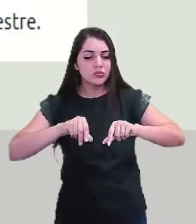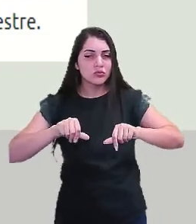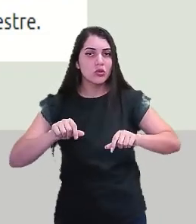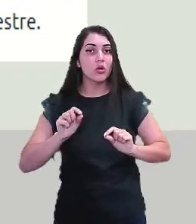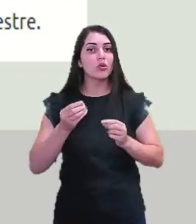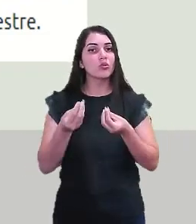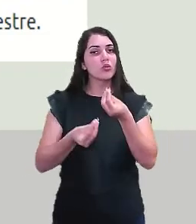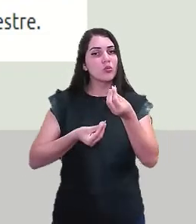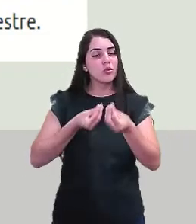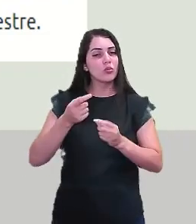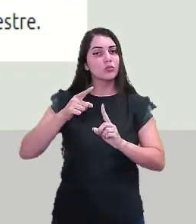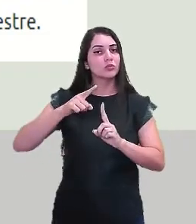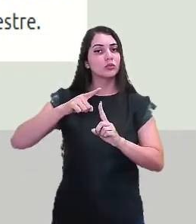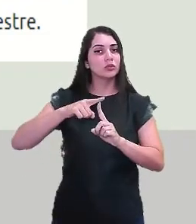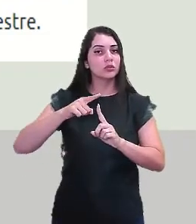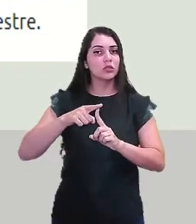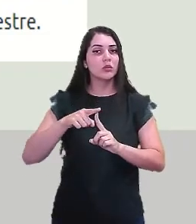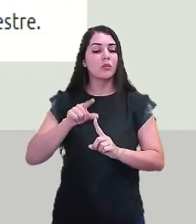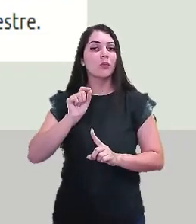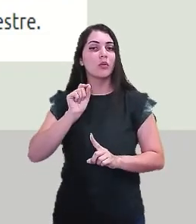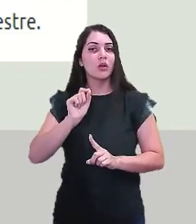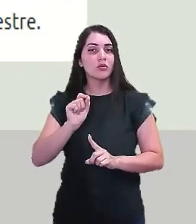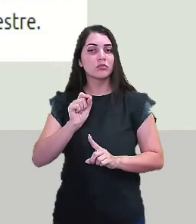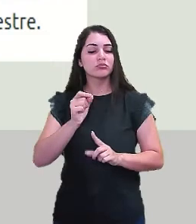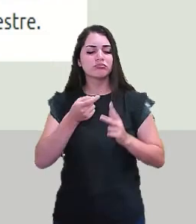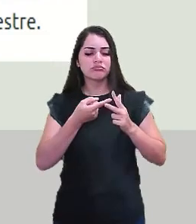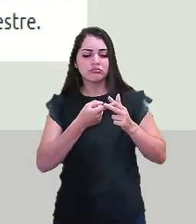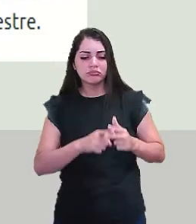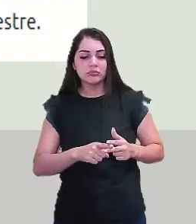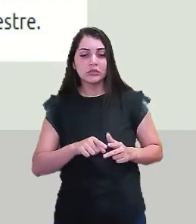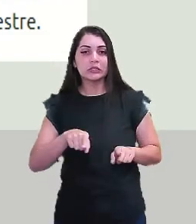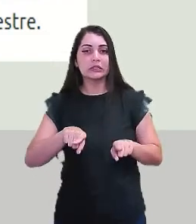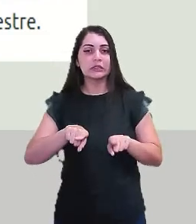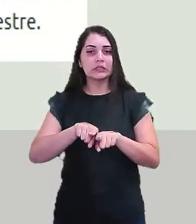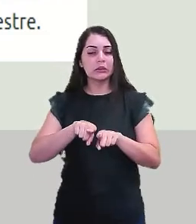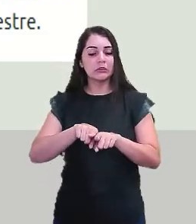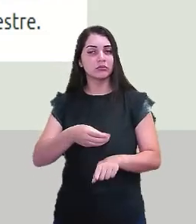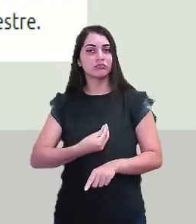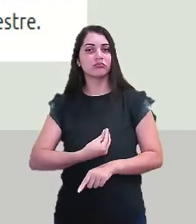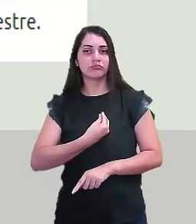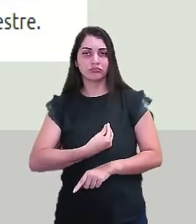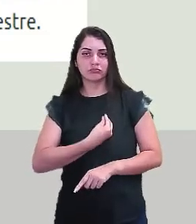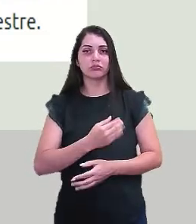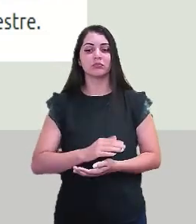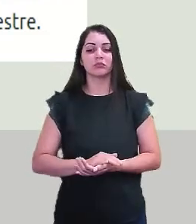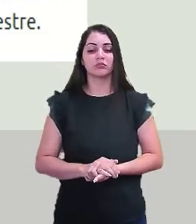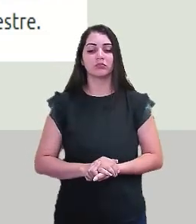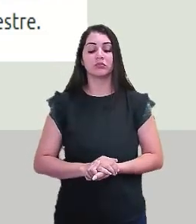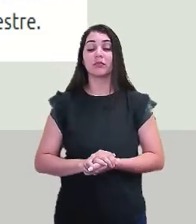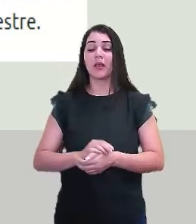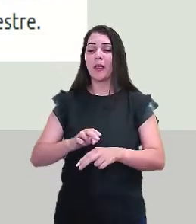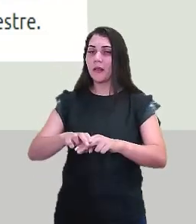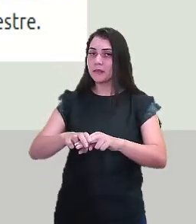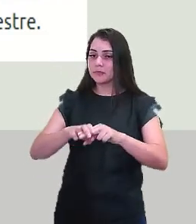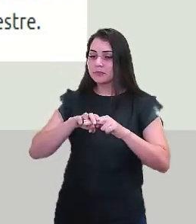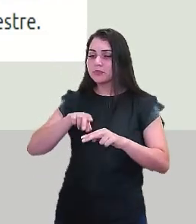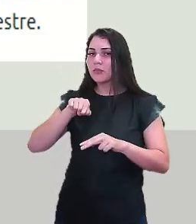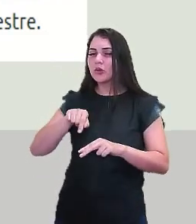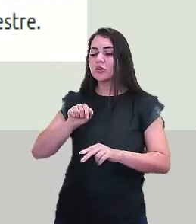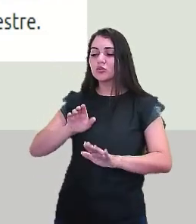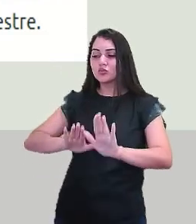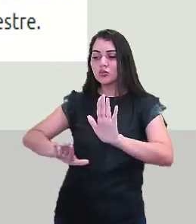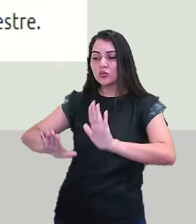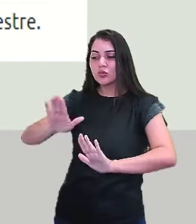como recurso para sua manutenção e sobrevivência. Por isso, cuidar